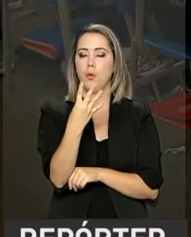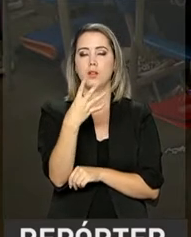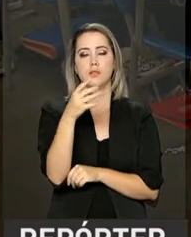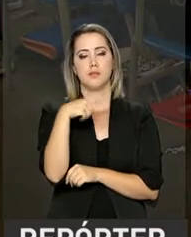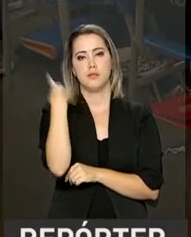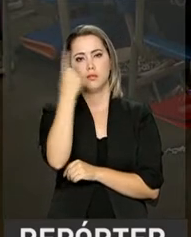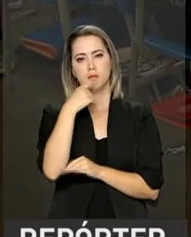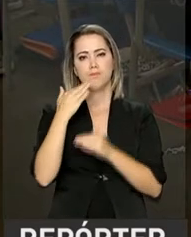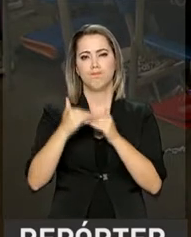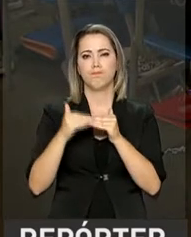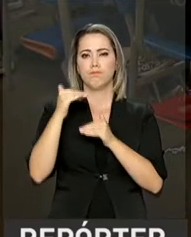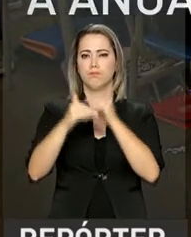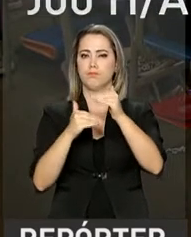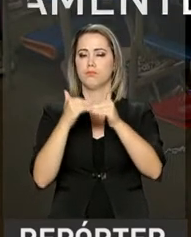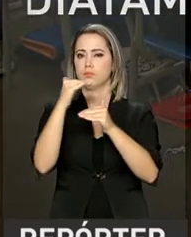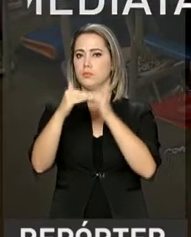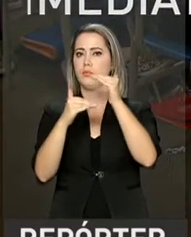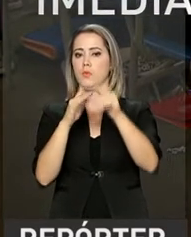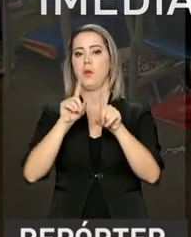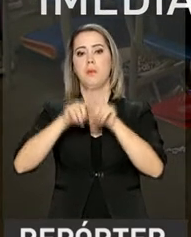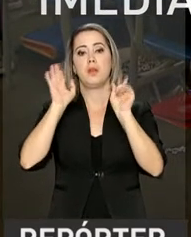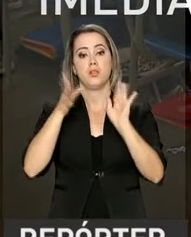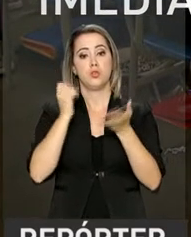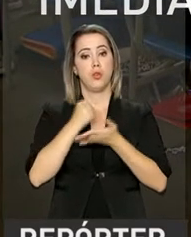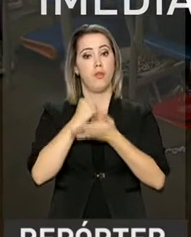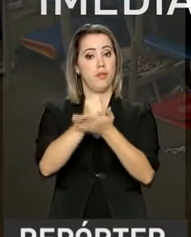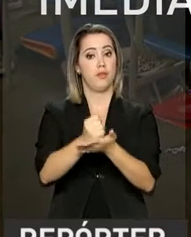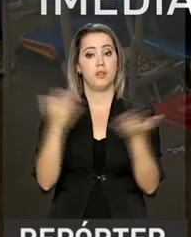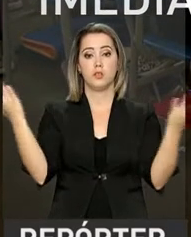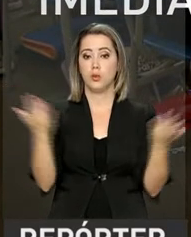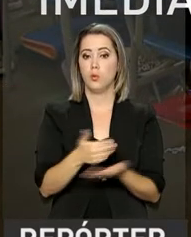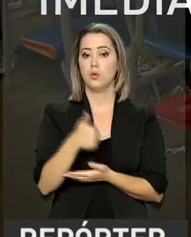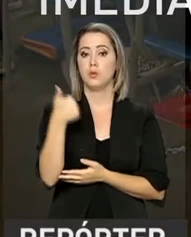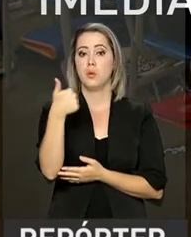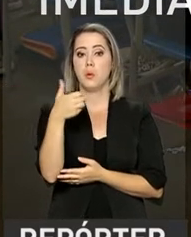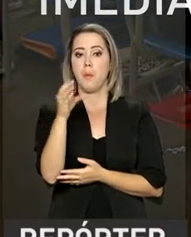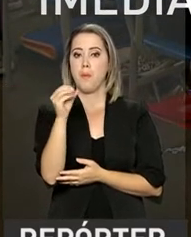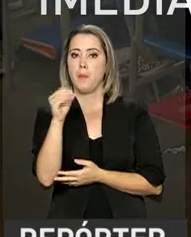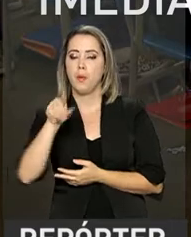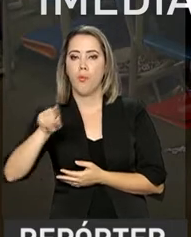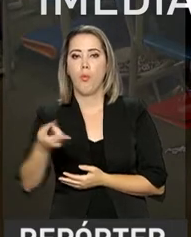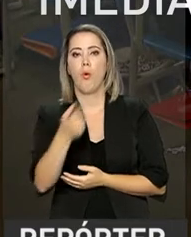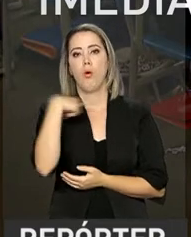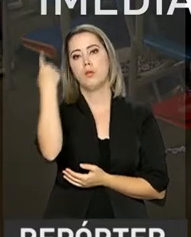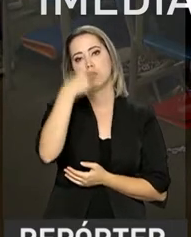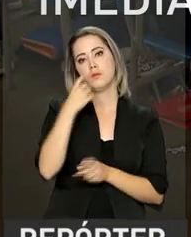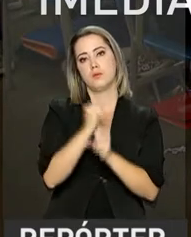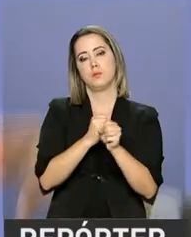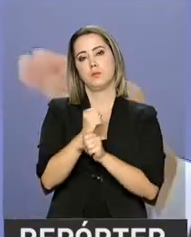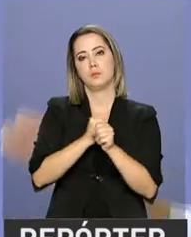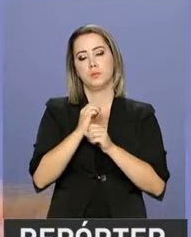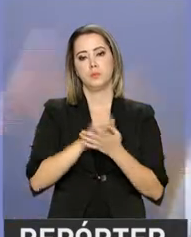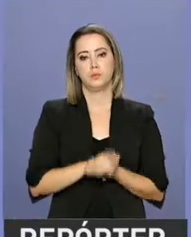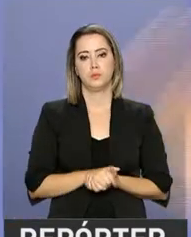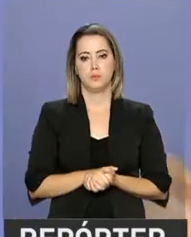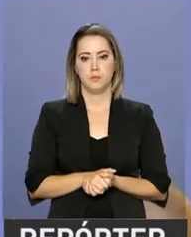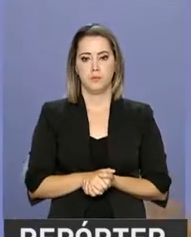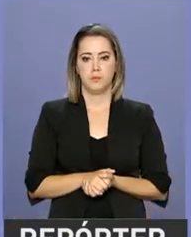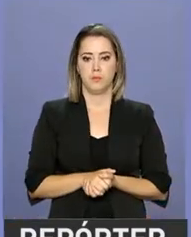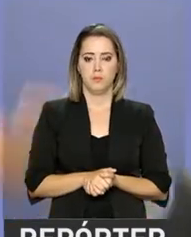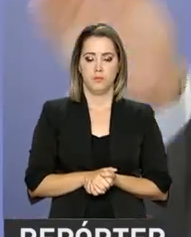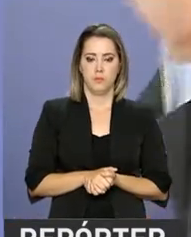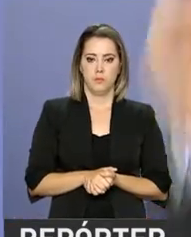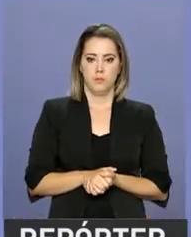de forma gradativa, mas já devem oferecer imediatamente 1.000 horas-aula anuais. Queremos